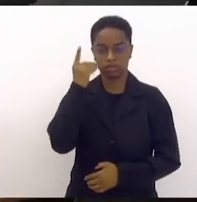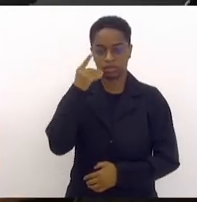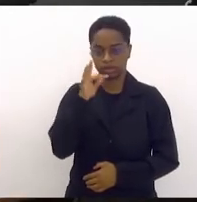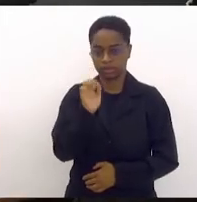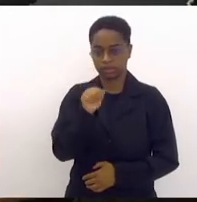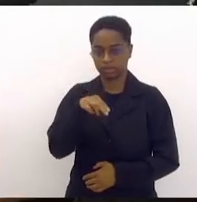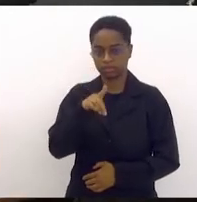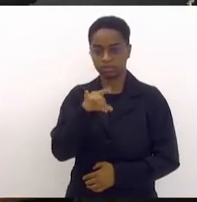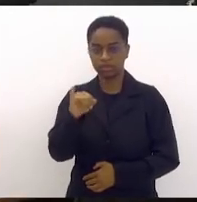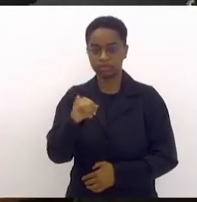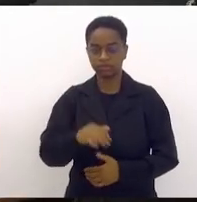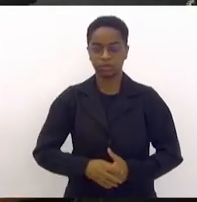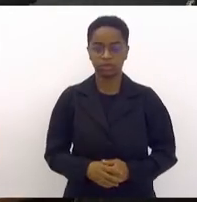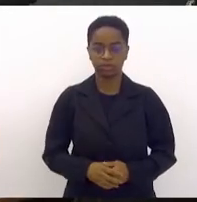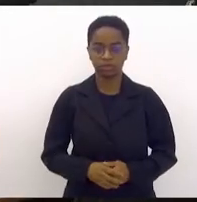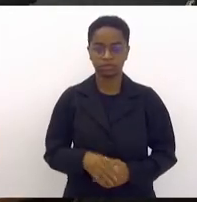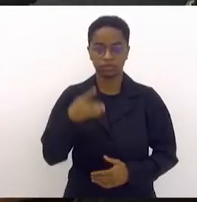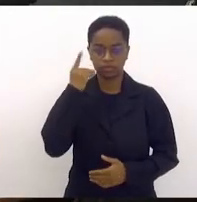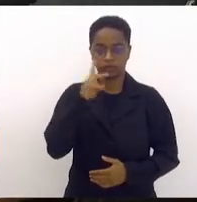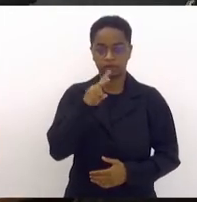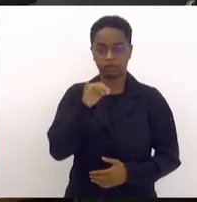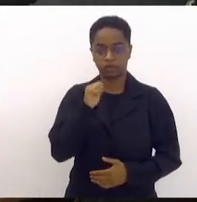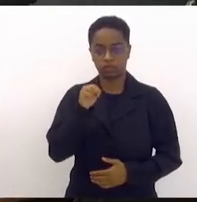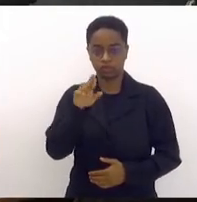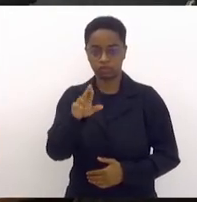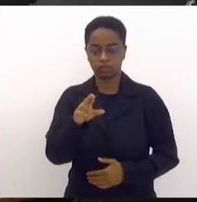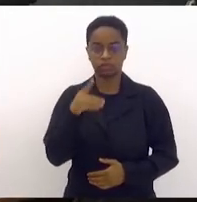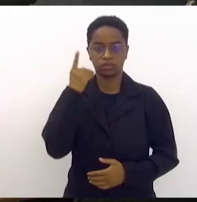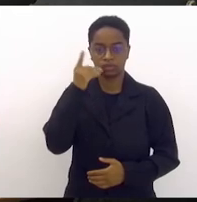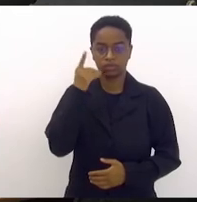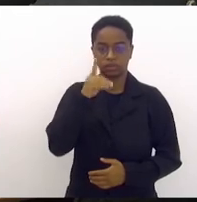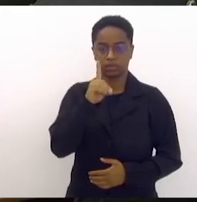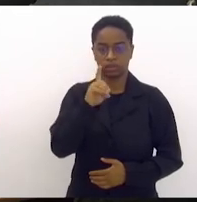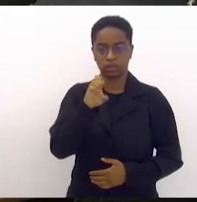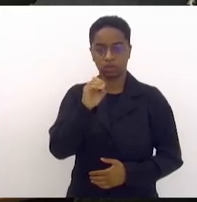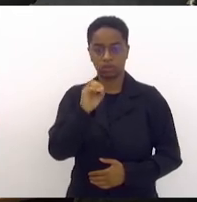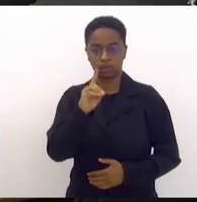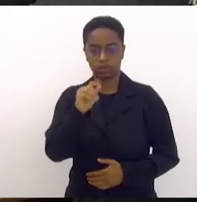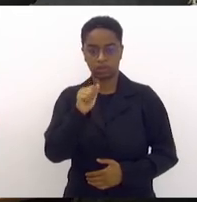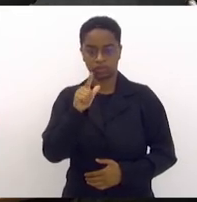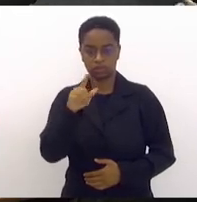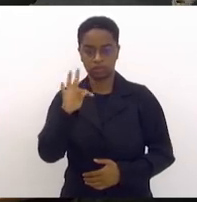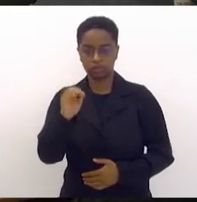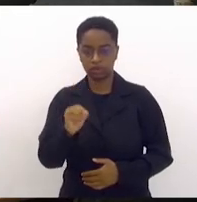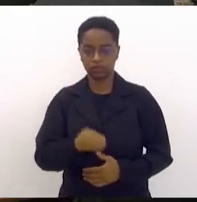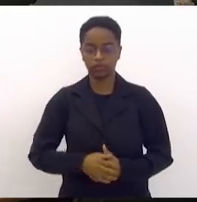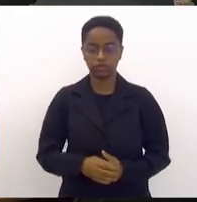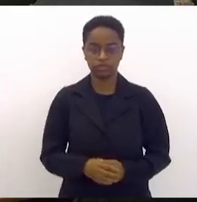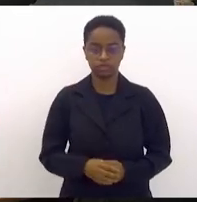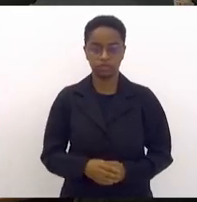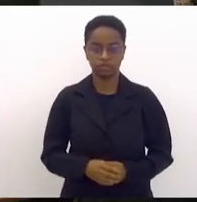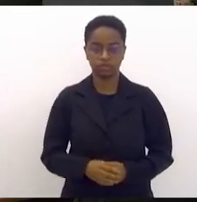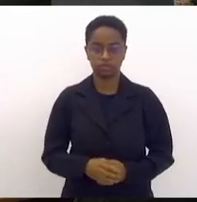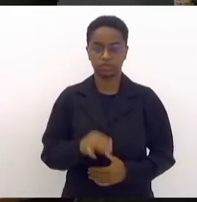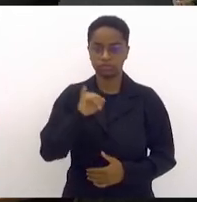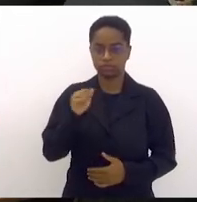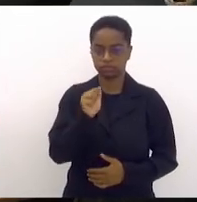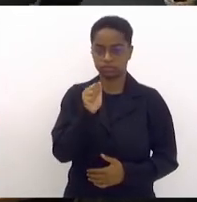deputado Vitor Júnior, deputado Doutor Deodalto, deputado Jair Bittencourt,